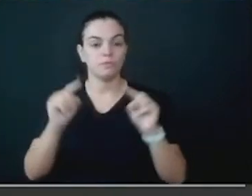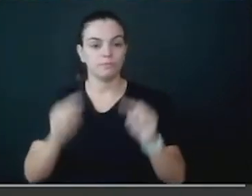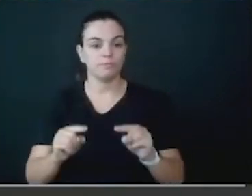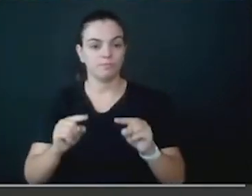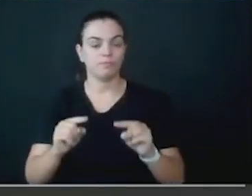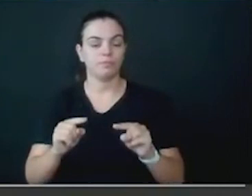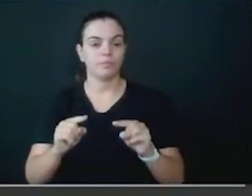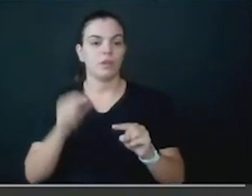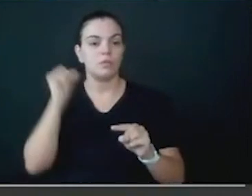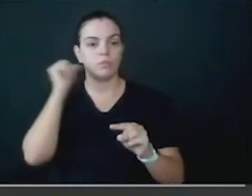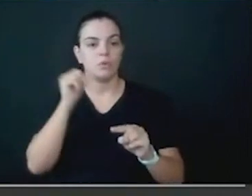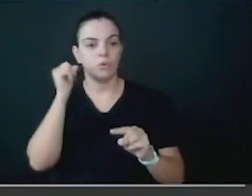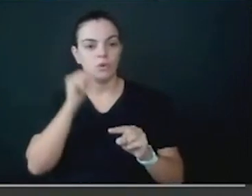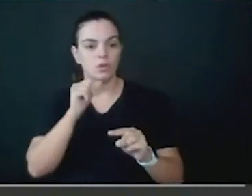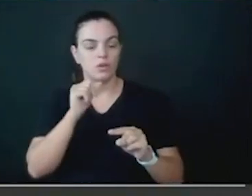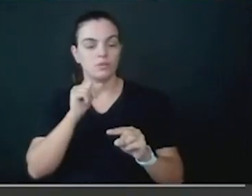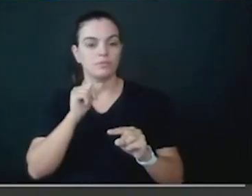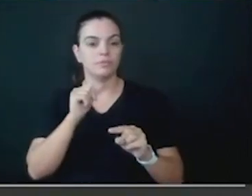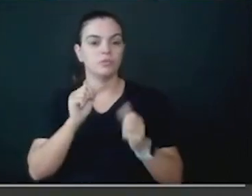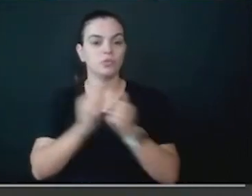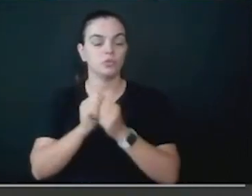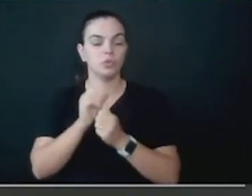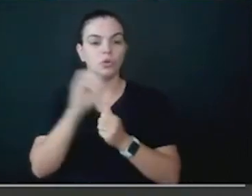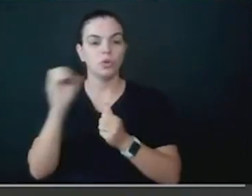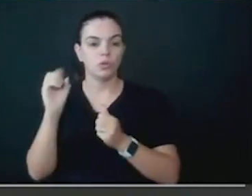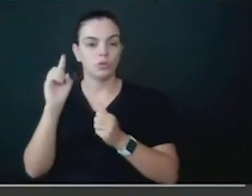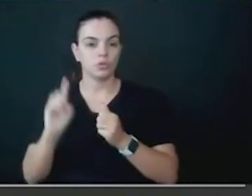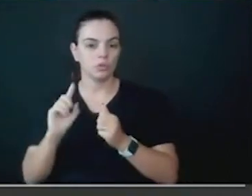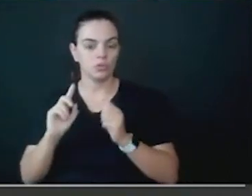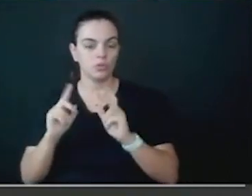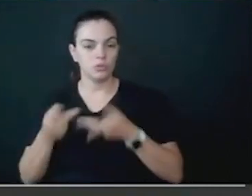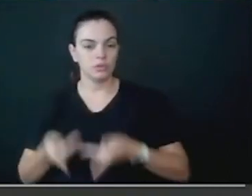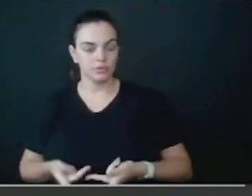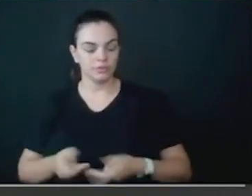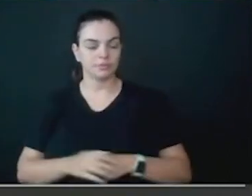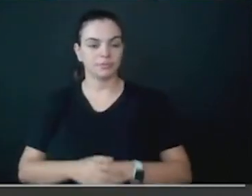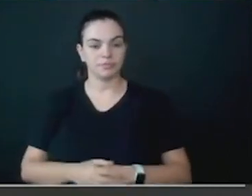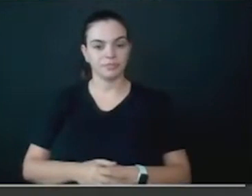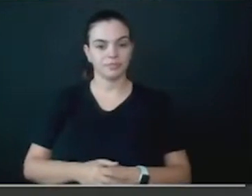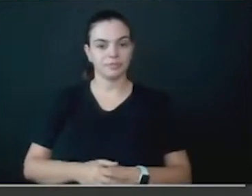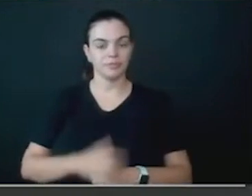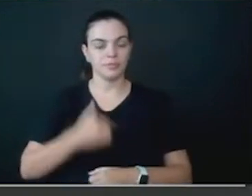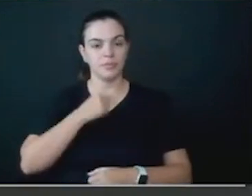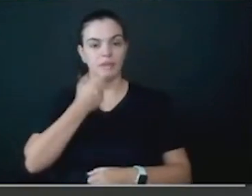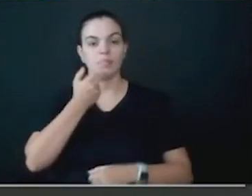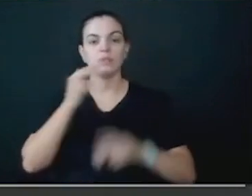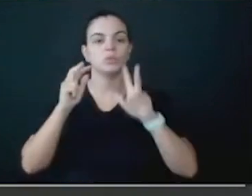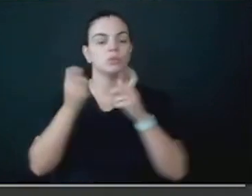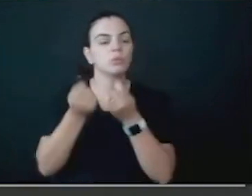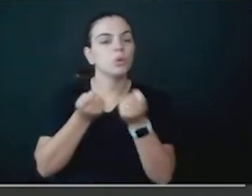rua, com a coordenação de direitos humanos, né? Quando a gente fala do controle, da responsabilidade e